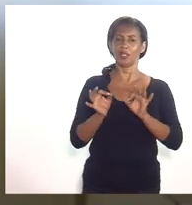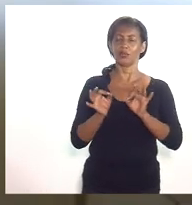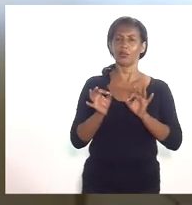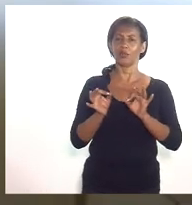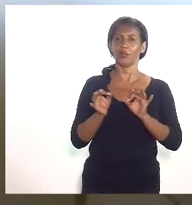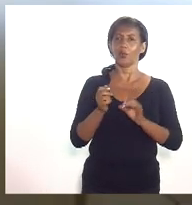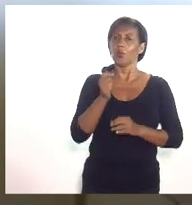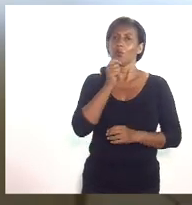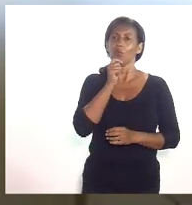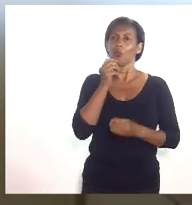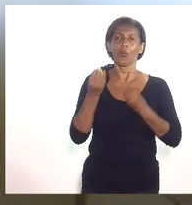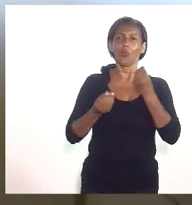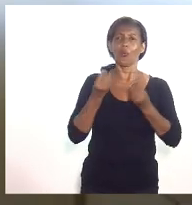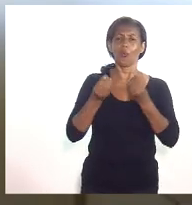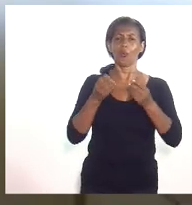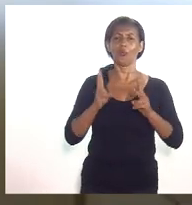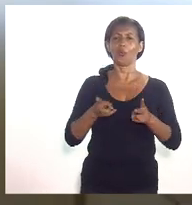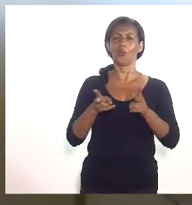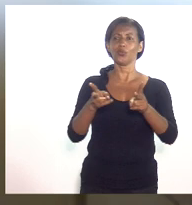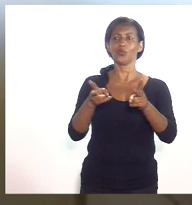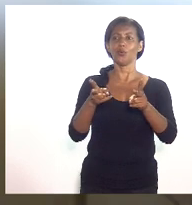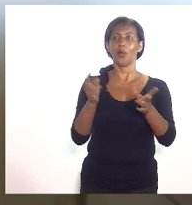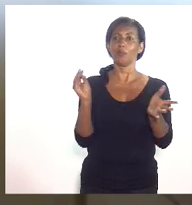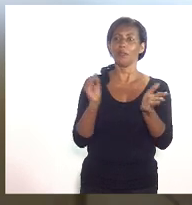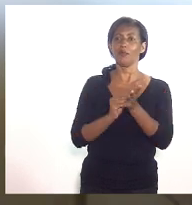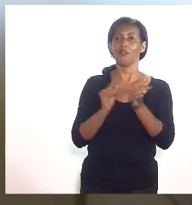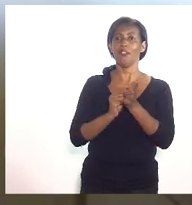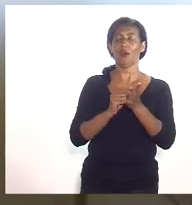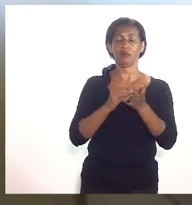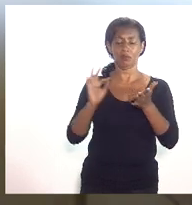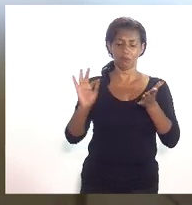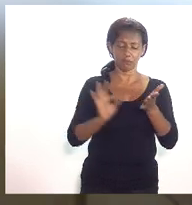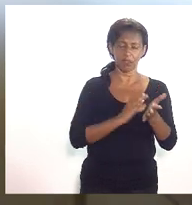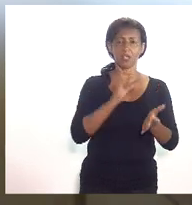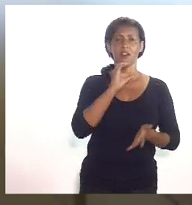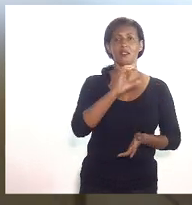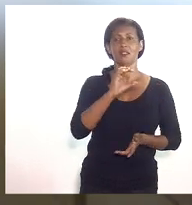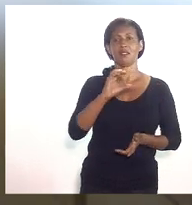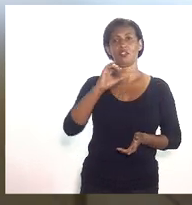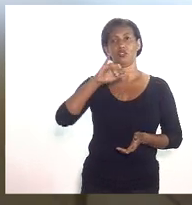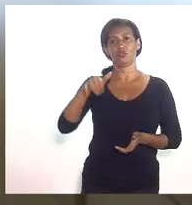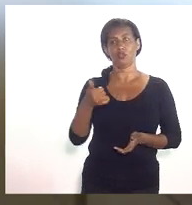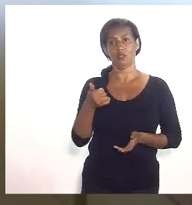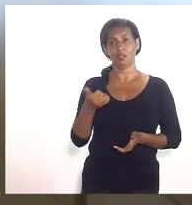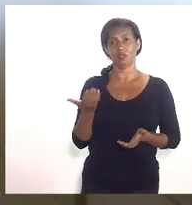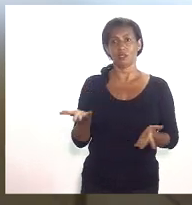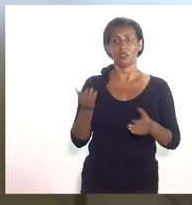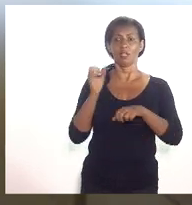prejudicados porque não tem o parecer da CCJ. E aí acabam